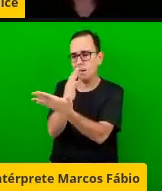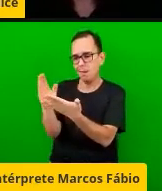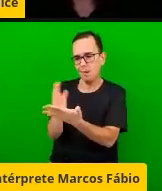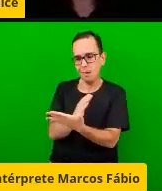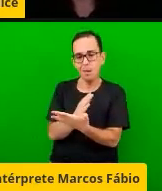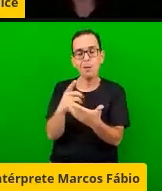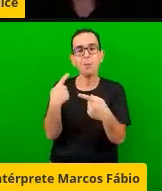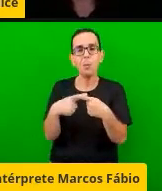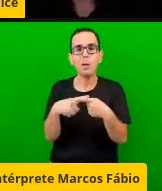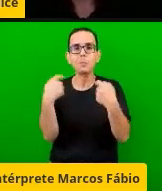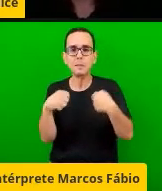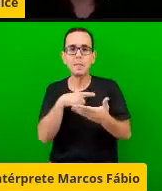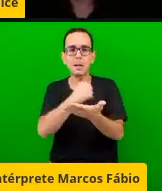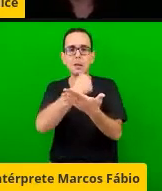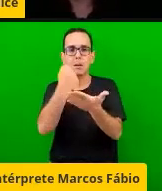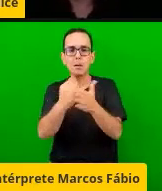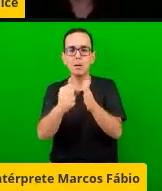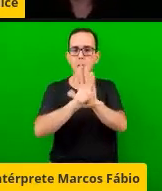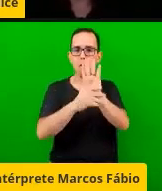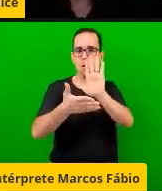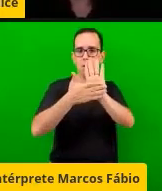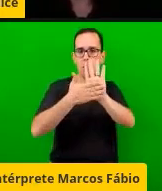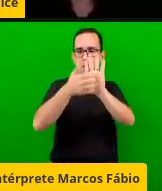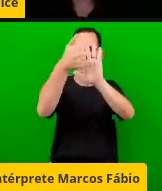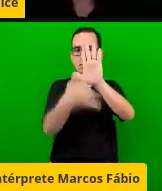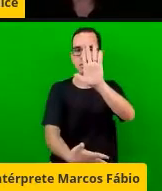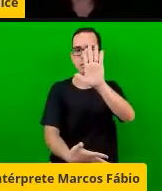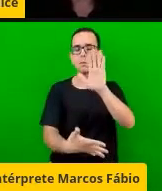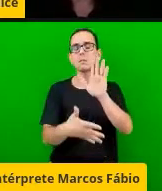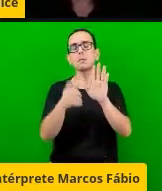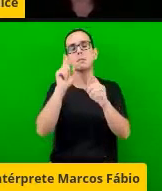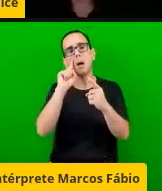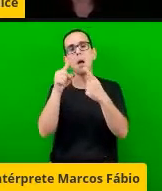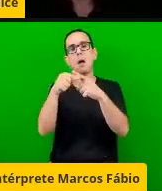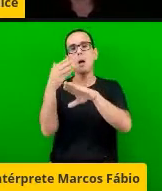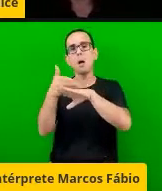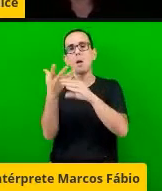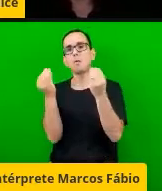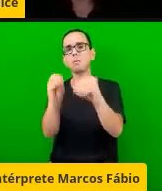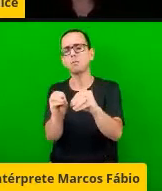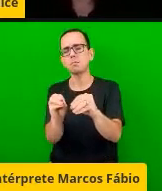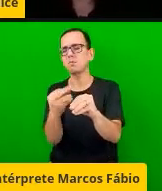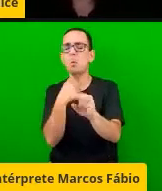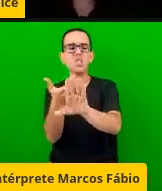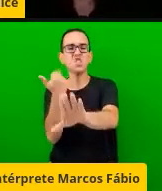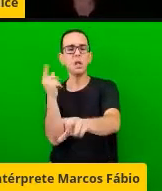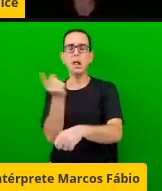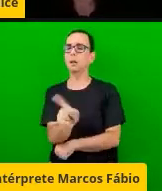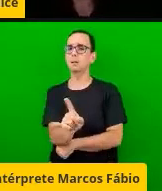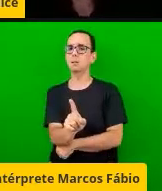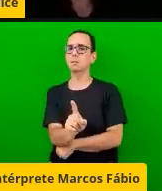documento nacional que é lei, que é a Base Nacional Comum Curricular, e as habilidades postas lá a gente não pode tirar, né?